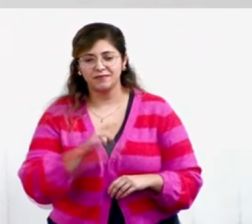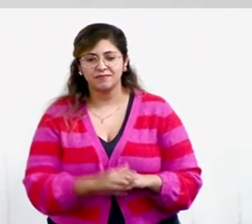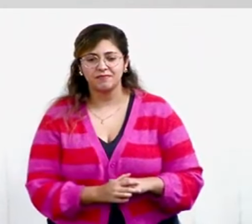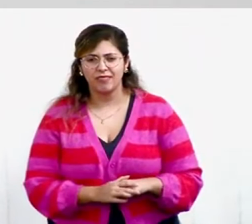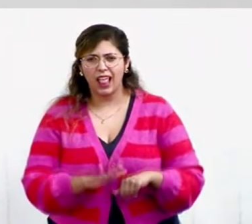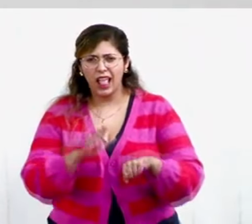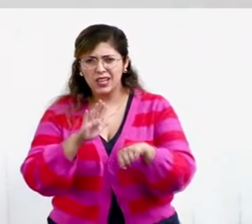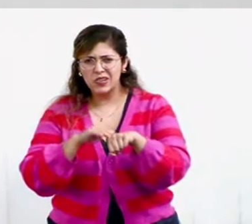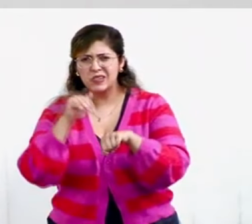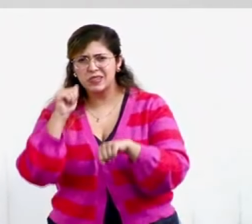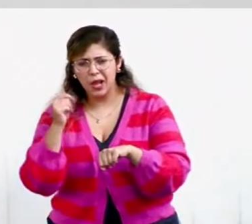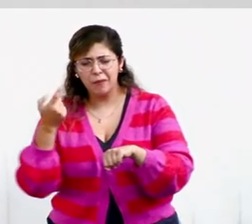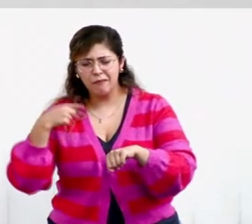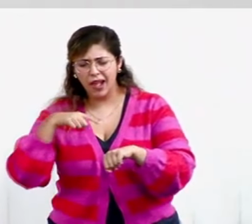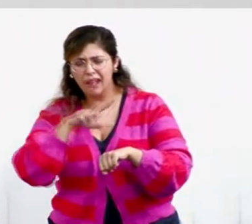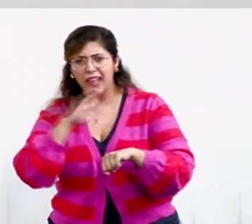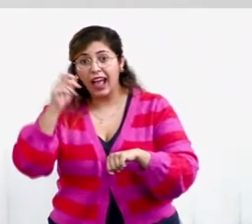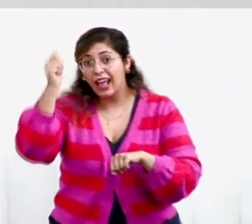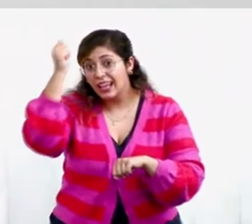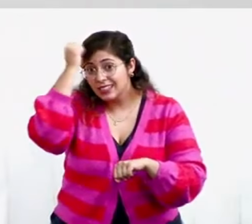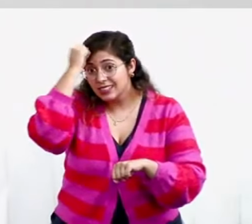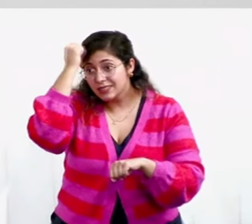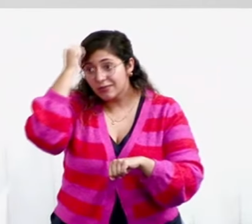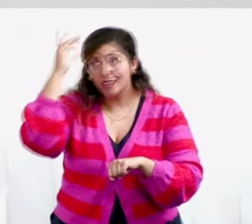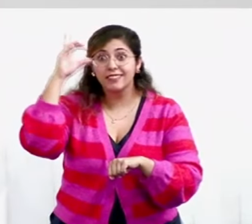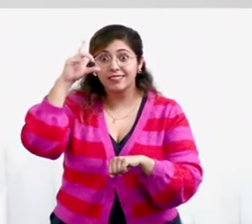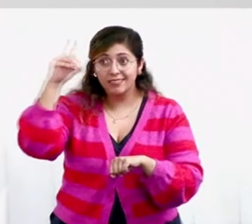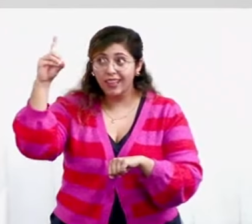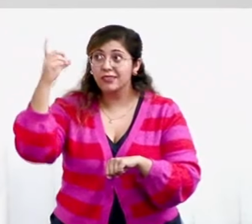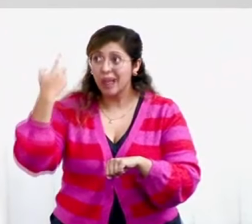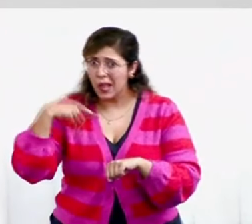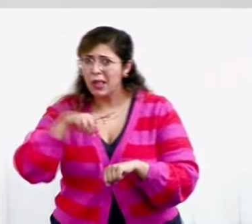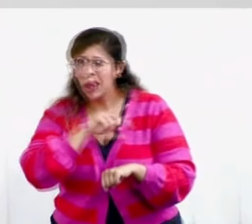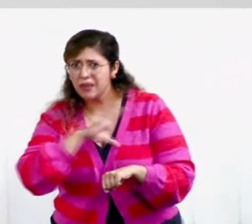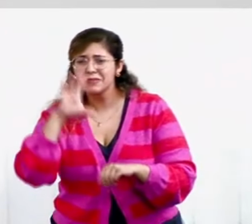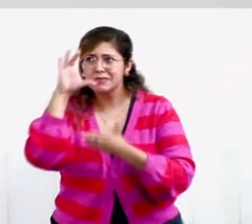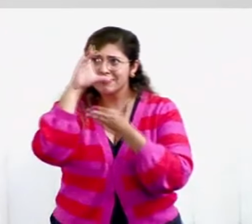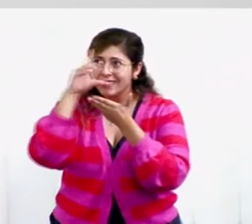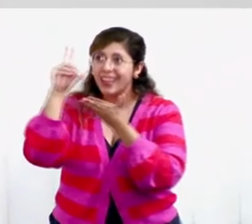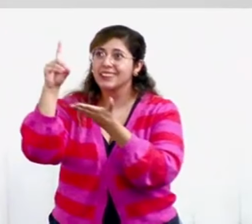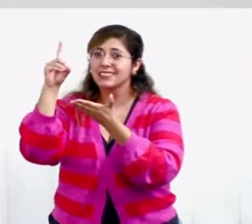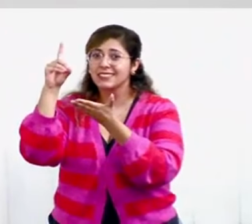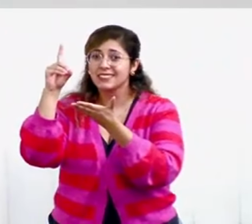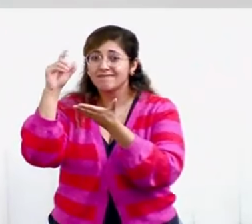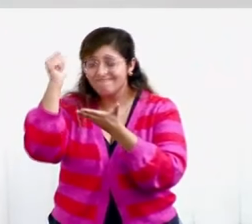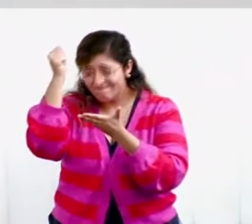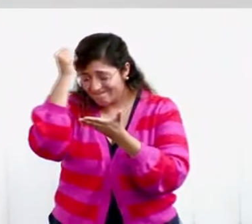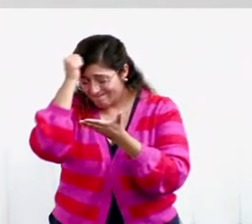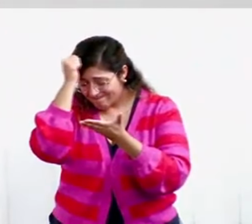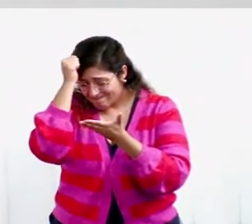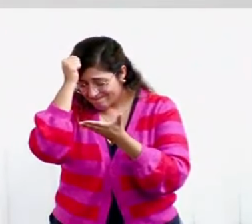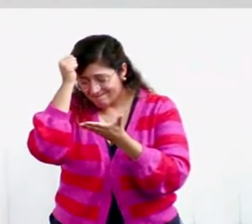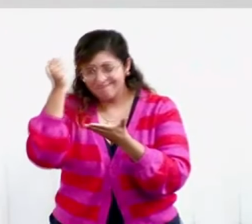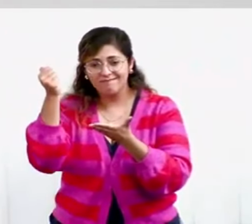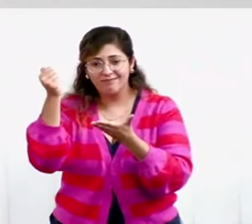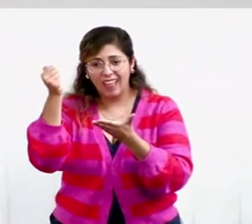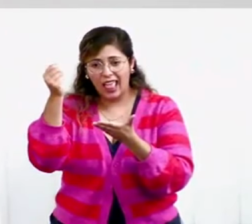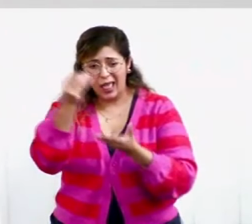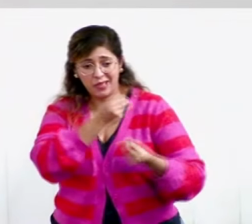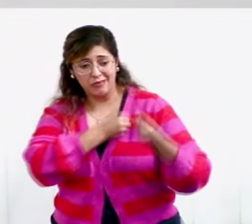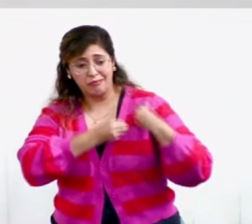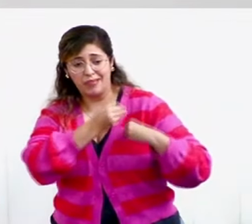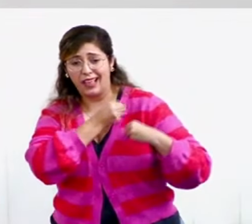arrependimento: arrependei-vos e sabei que eu sou Deus. Ou seja, por intermédio da consciência da culpa do pecado e